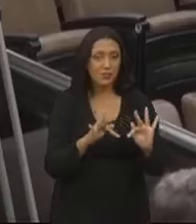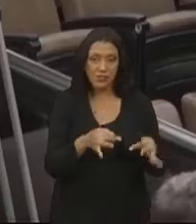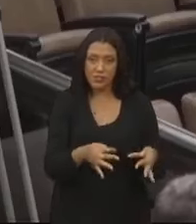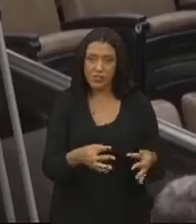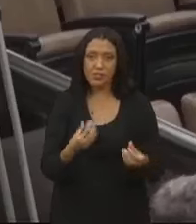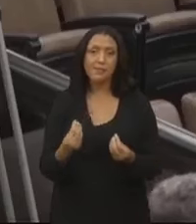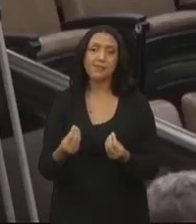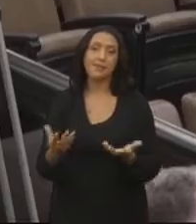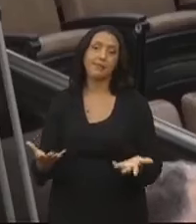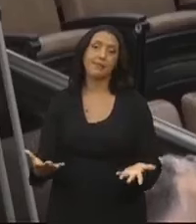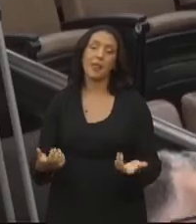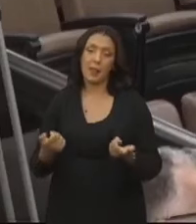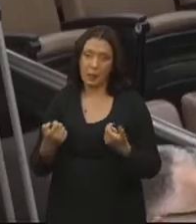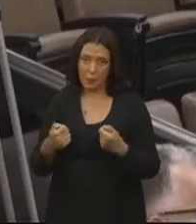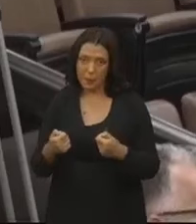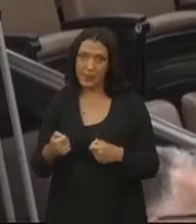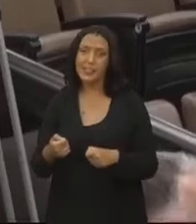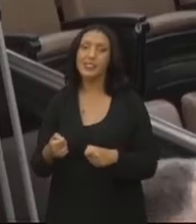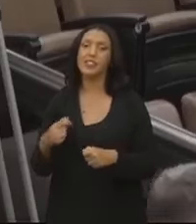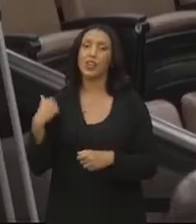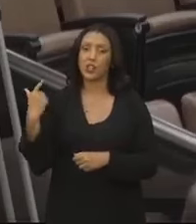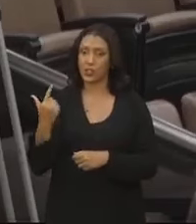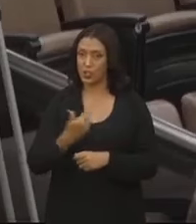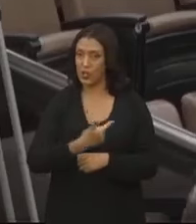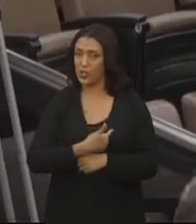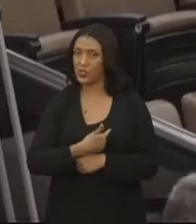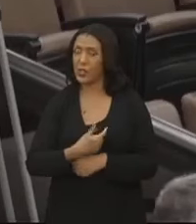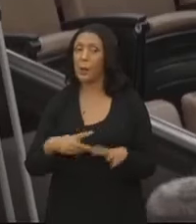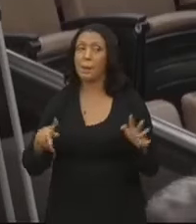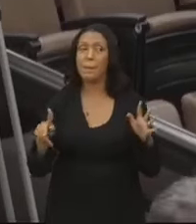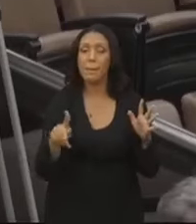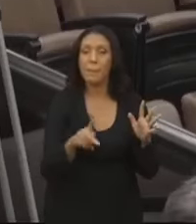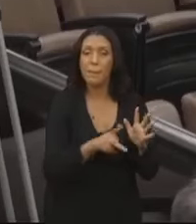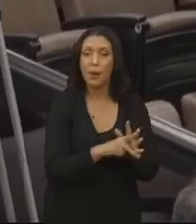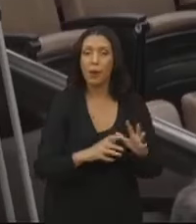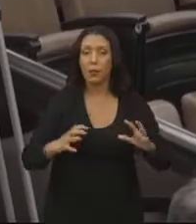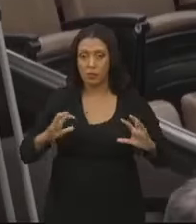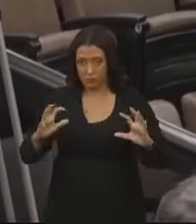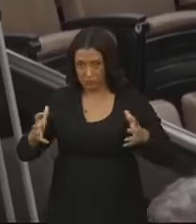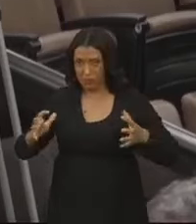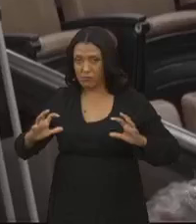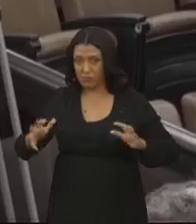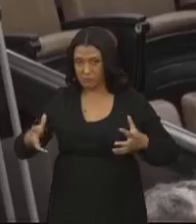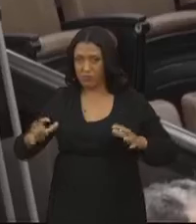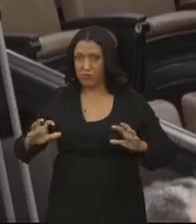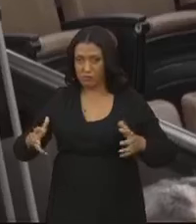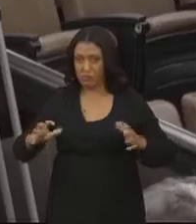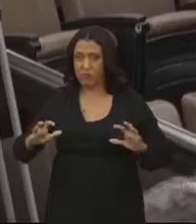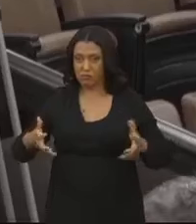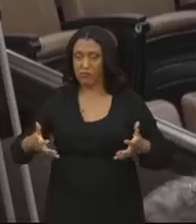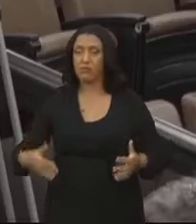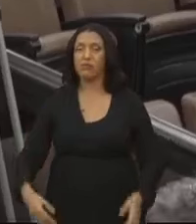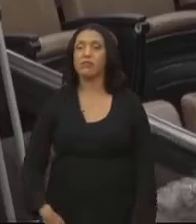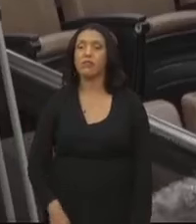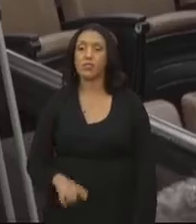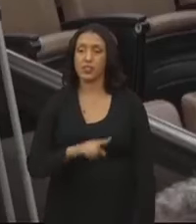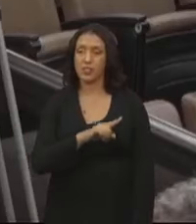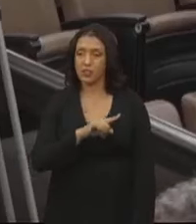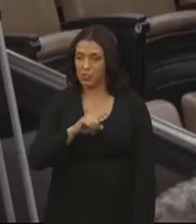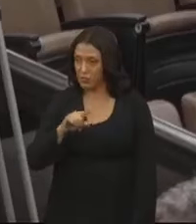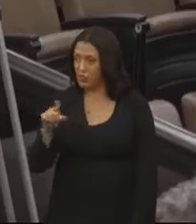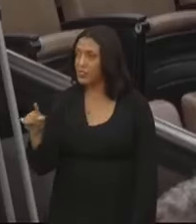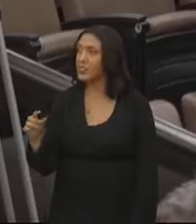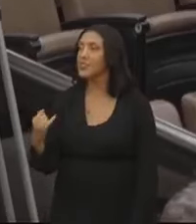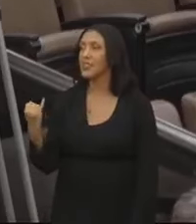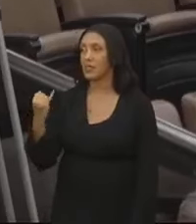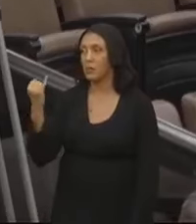botar a máquina para agir. É o que eu estou falando com vocês. Vocês são parte fundamental dessa discussão. Né? A